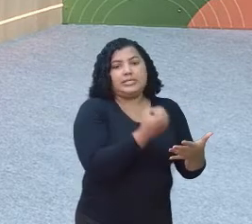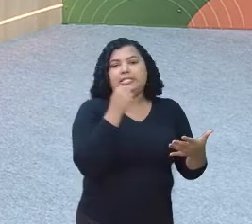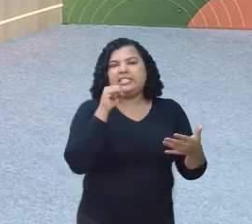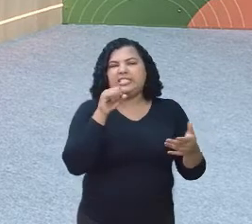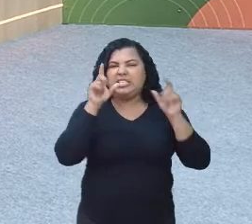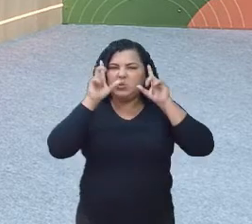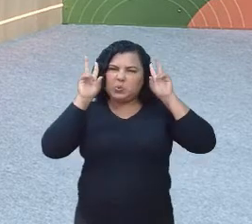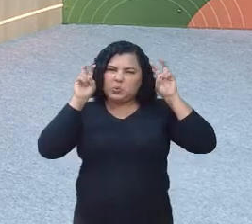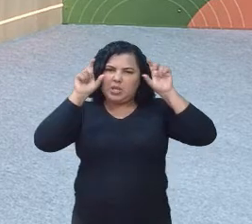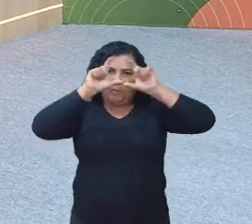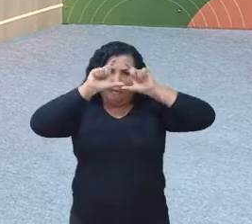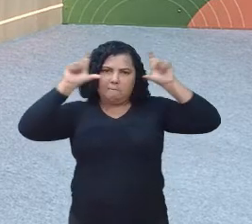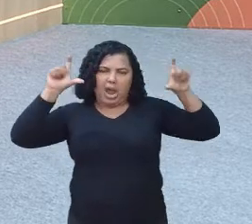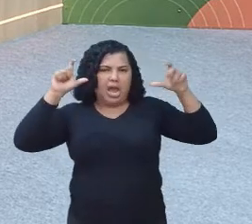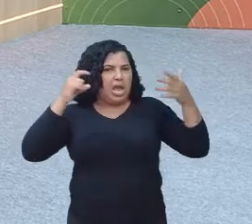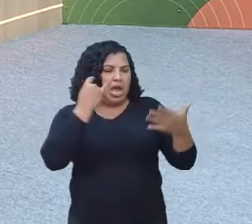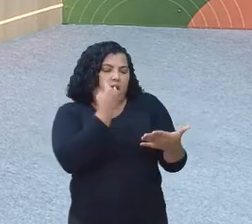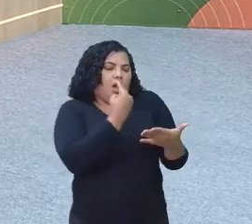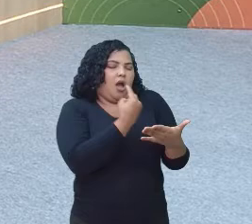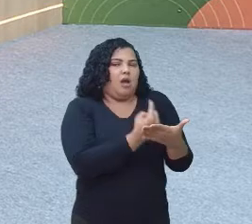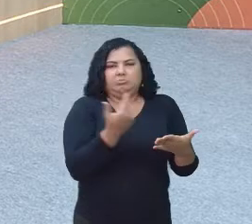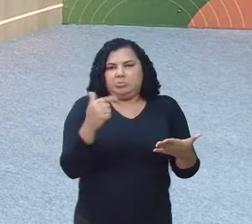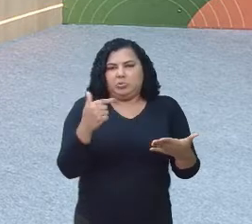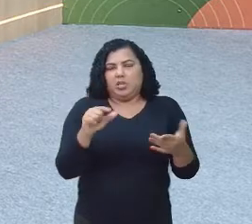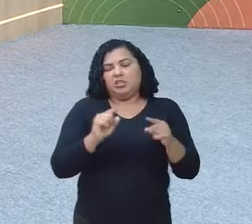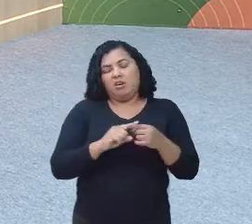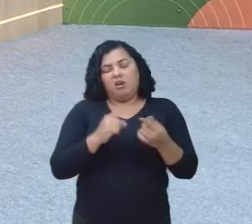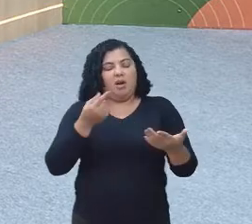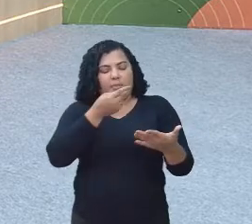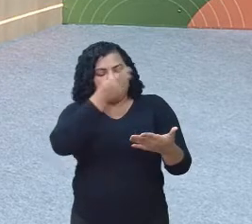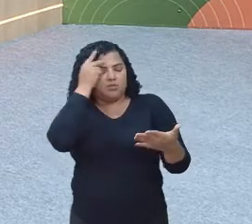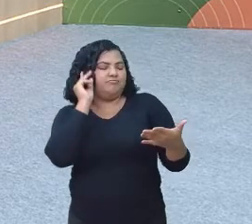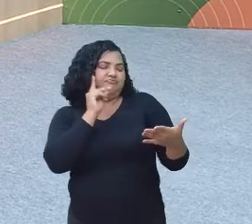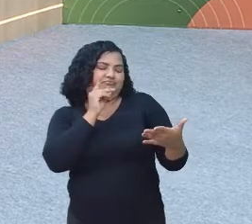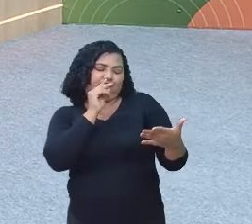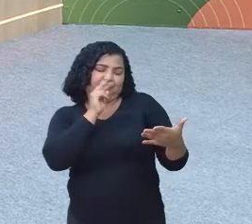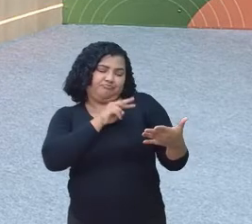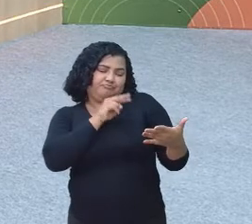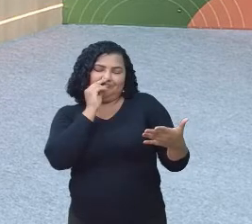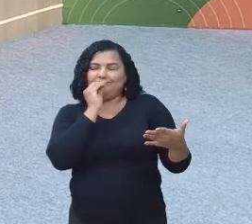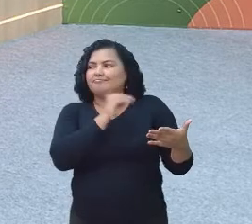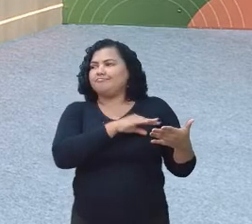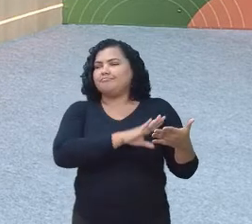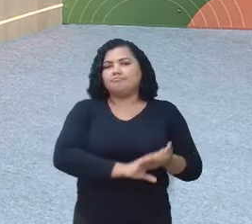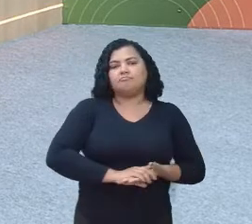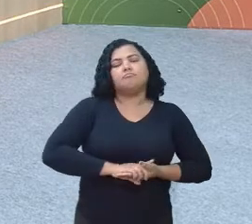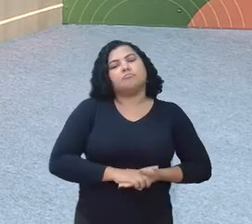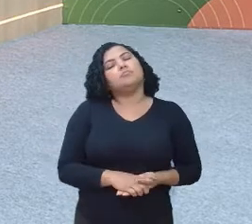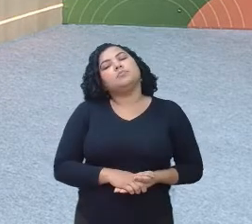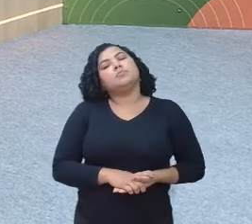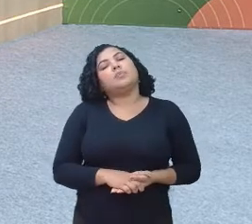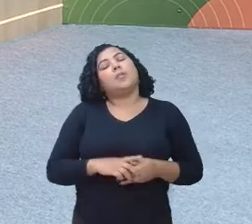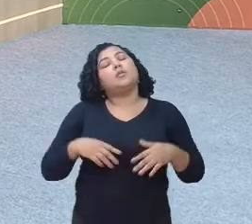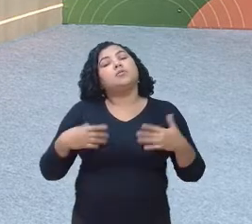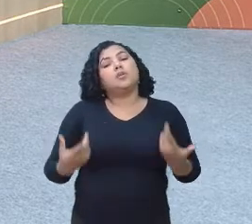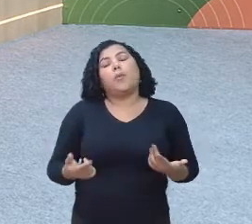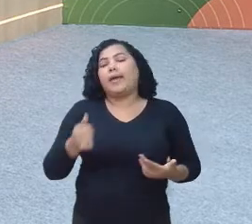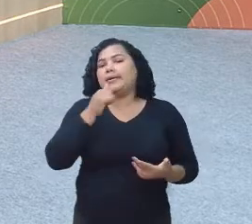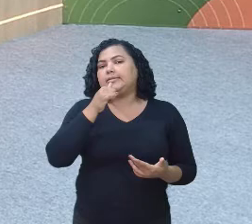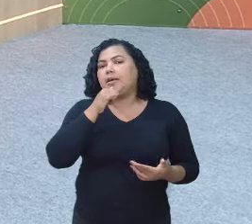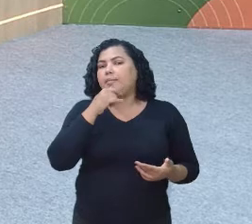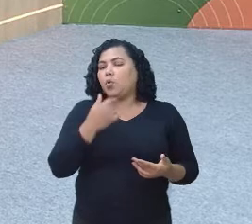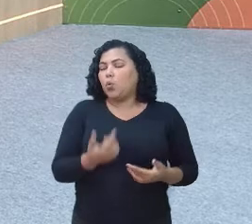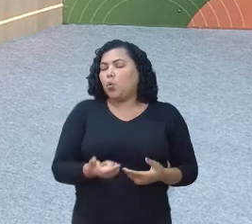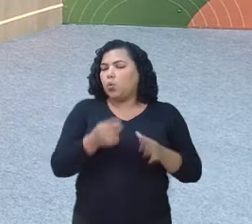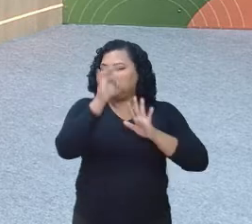minha reportagem, a minha notícia. Os textos são feitos em terceira pessoa, ou seja, eles são impessoais. O eu, o